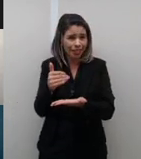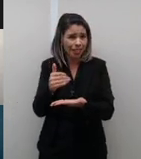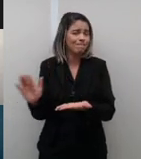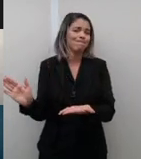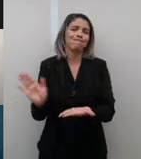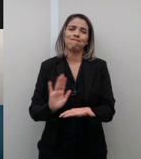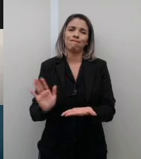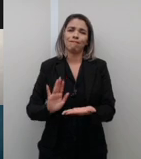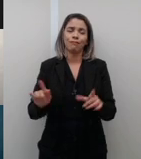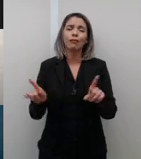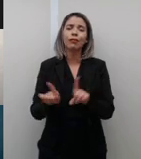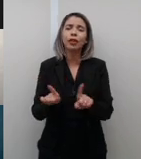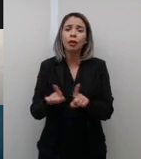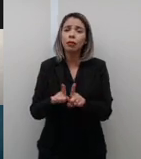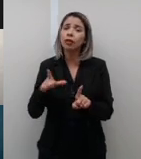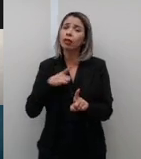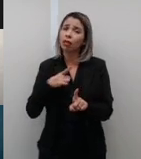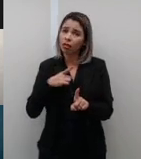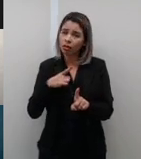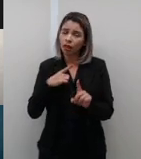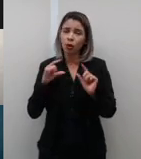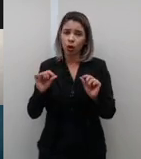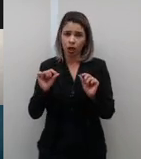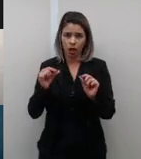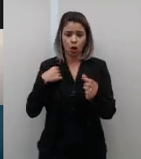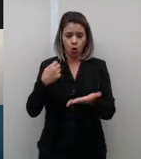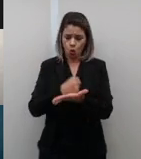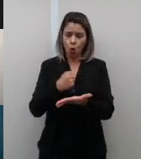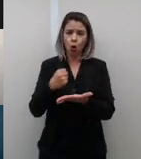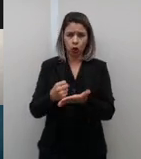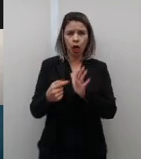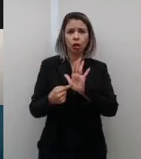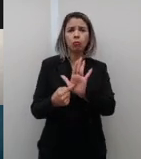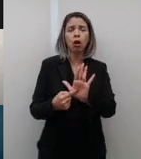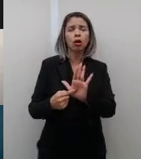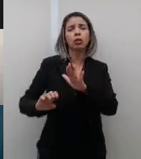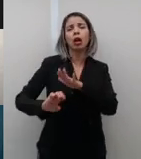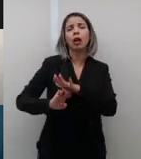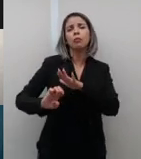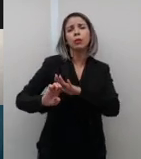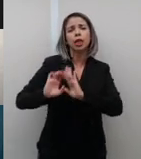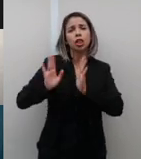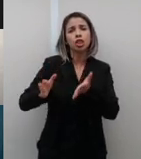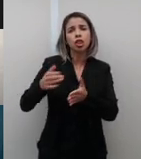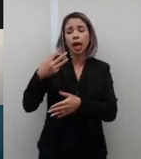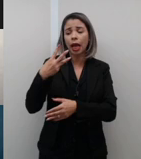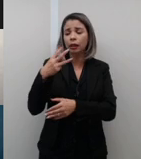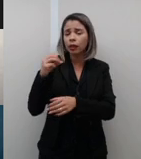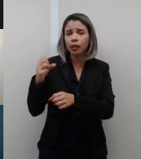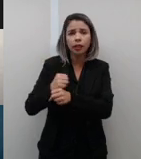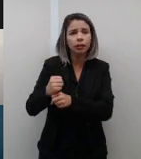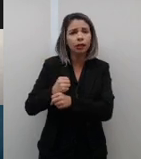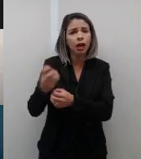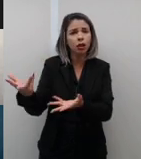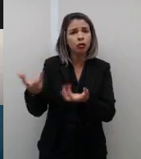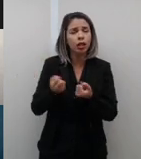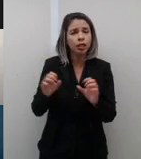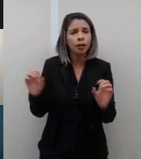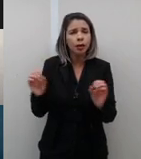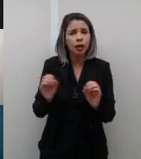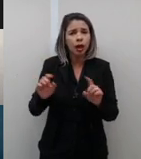ausência de boa-fé objetiva, deixando a empresa Flexo há mais de 3 décadas sem receber o que é minimamente